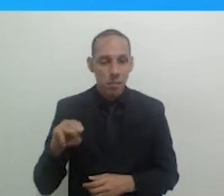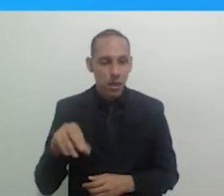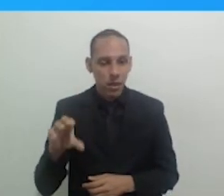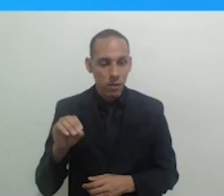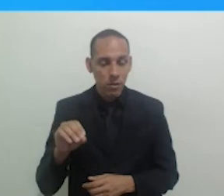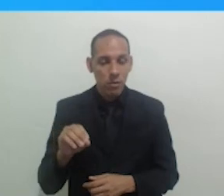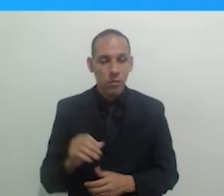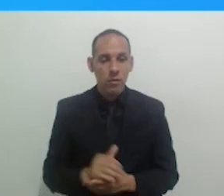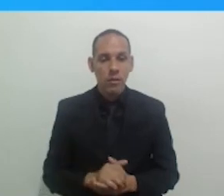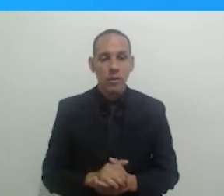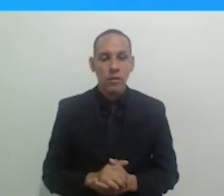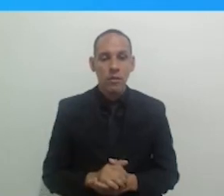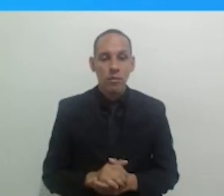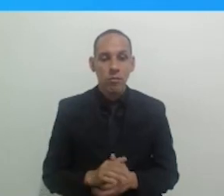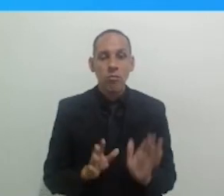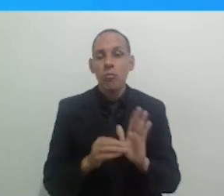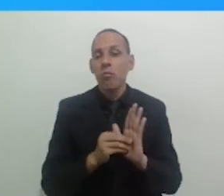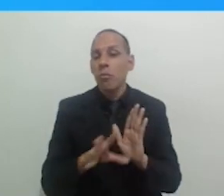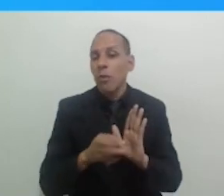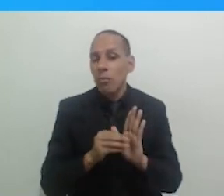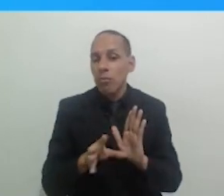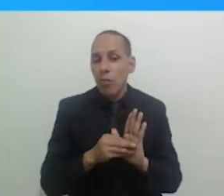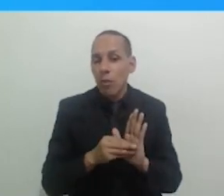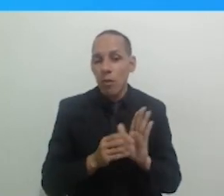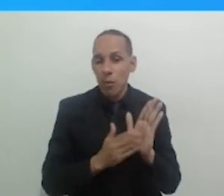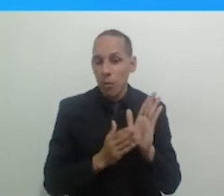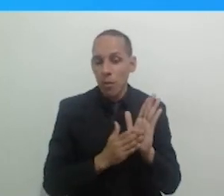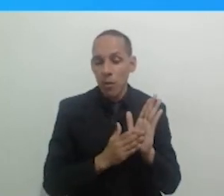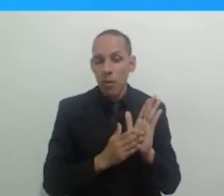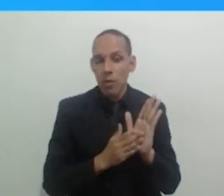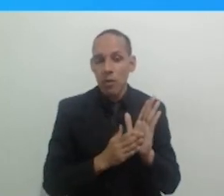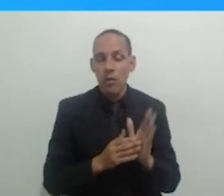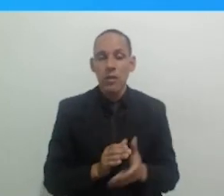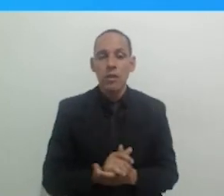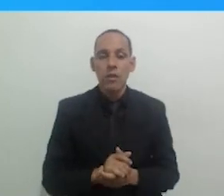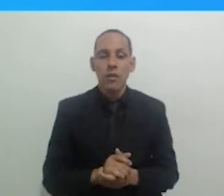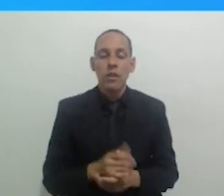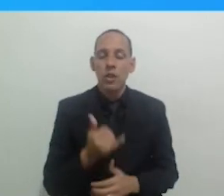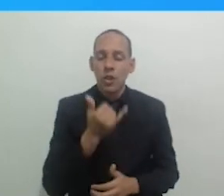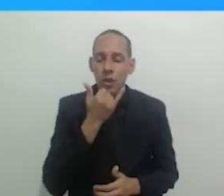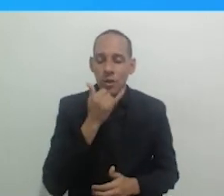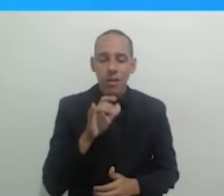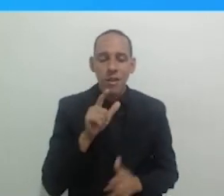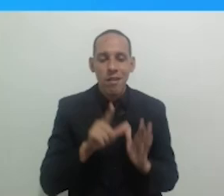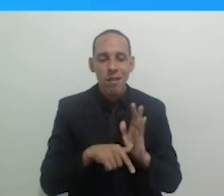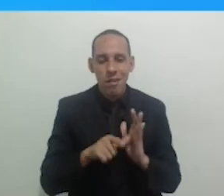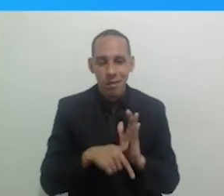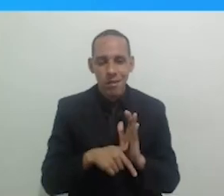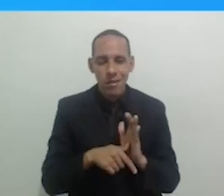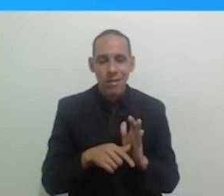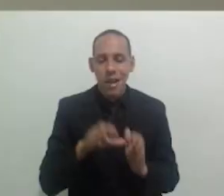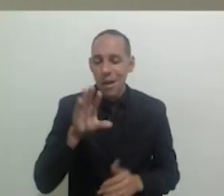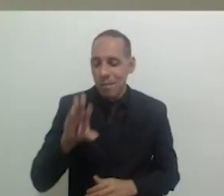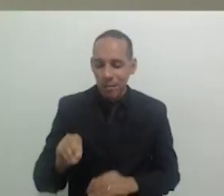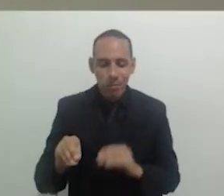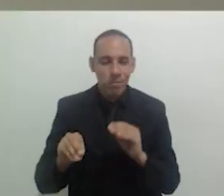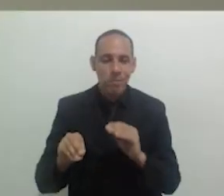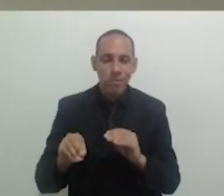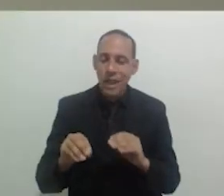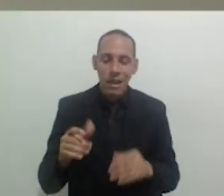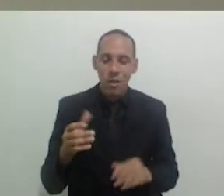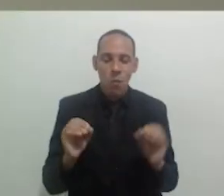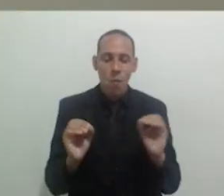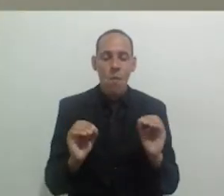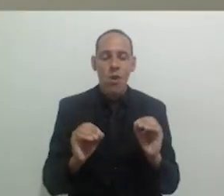Indicações e propostas? Sim, excelência. Desculpe pela demora, que eu sempre mantenho o microfone fechado. Não tem, excelência.